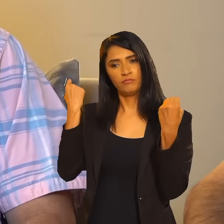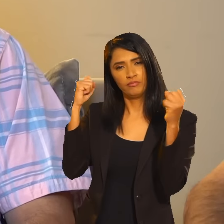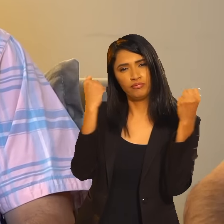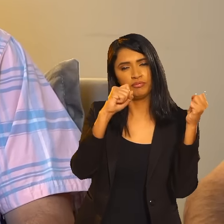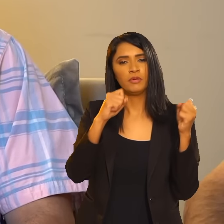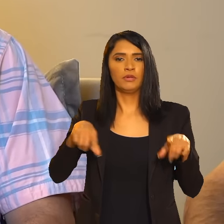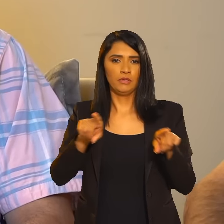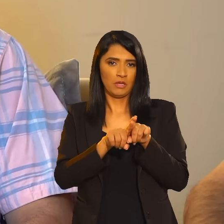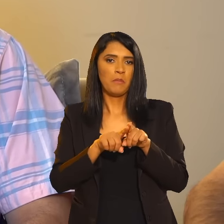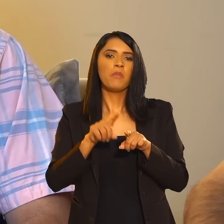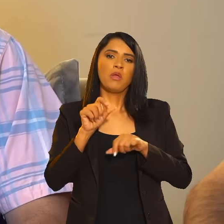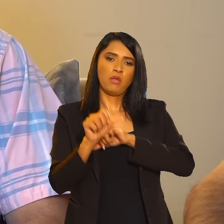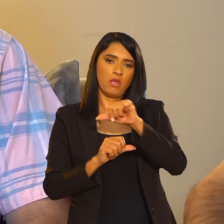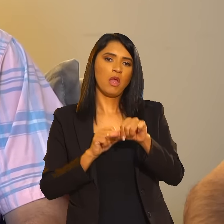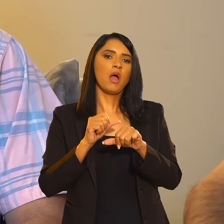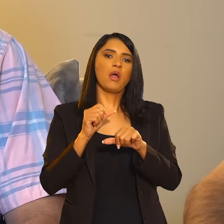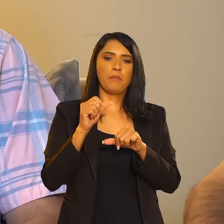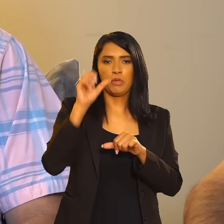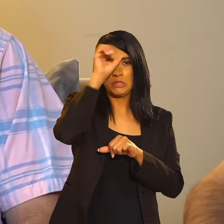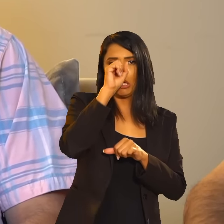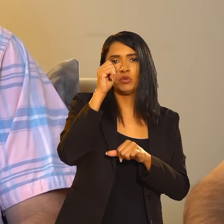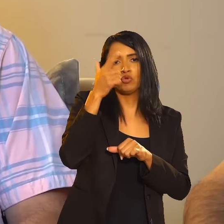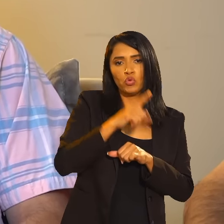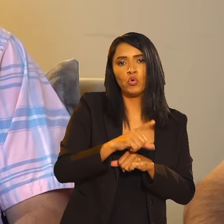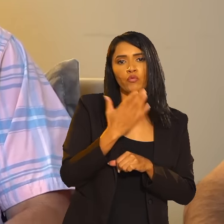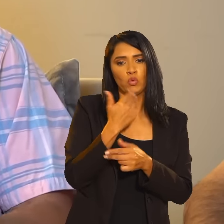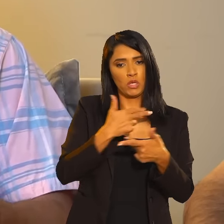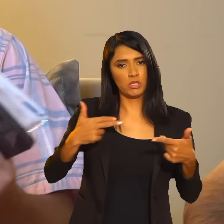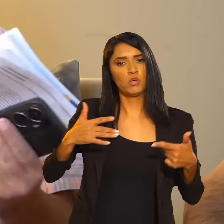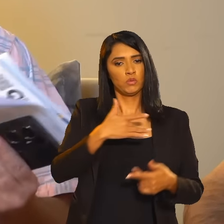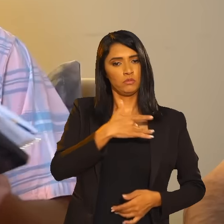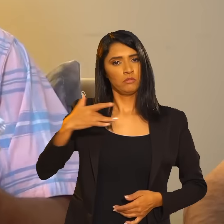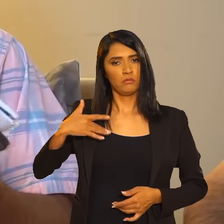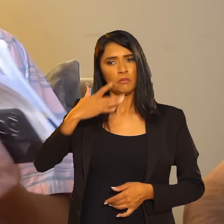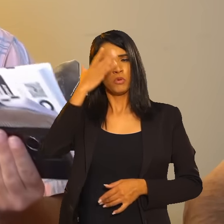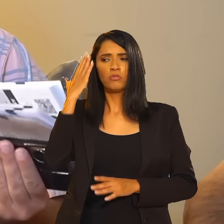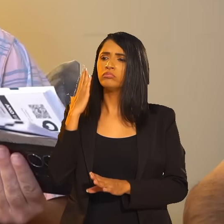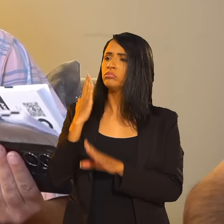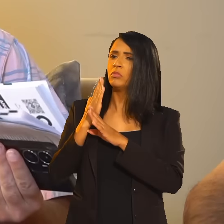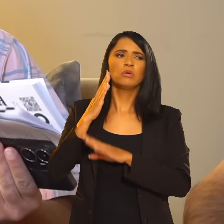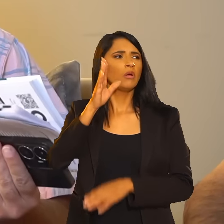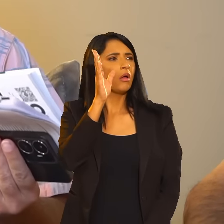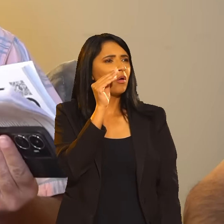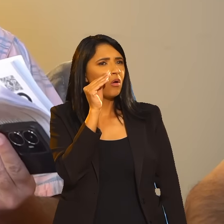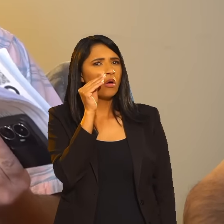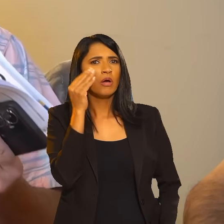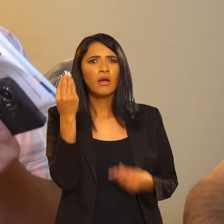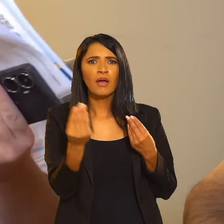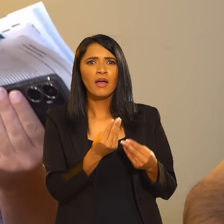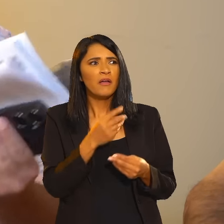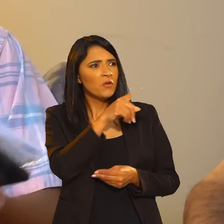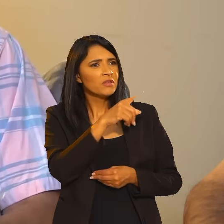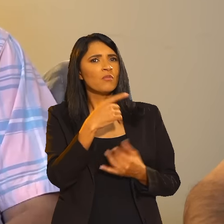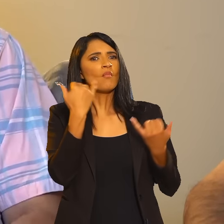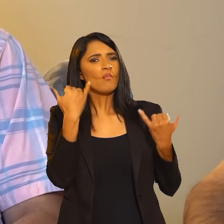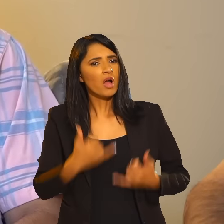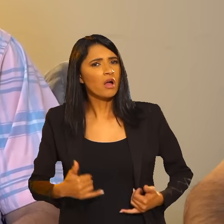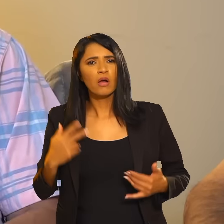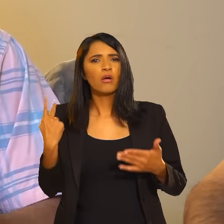do exercício físico e também da reeducação alimentar, todas as pessoas que me encontram, elas ficam curiosas. Elas falam, caramba, mas